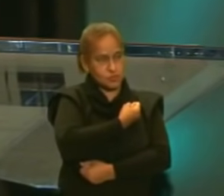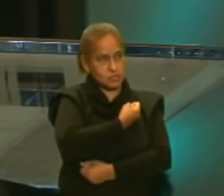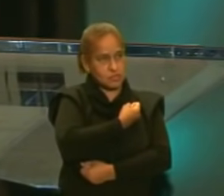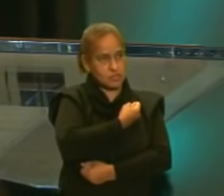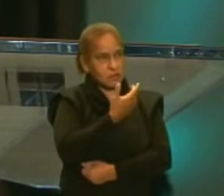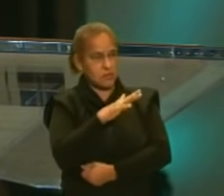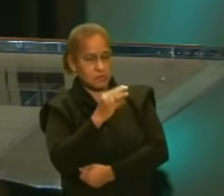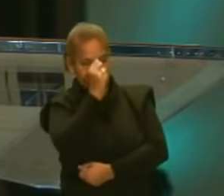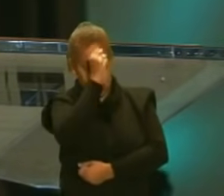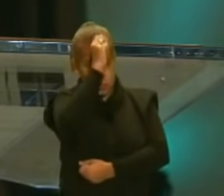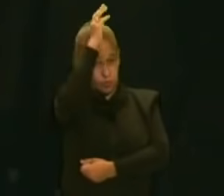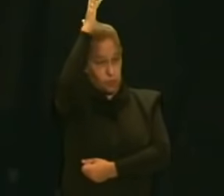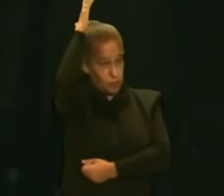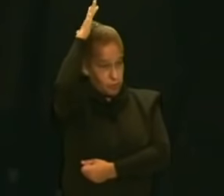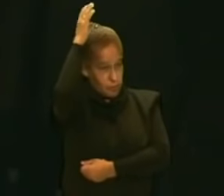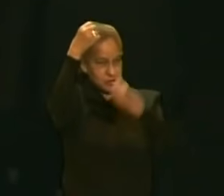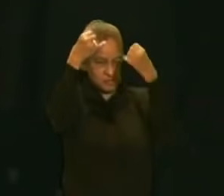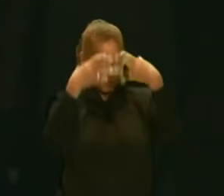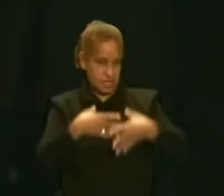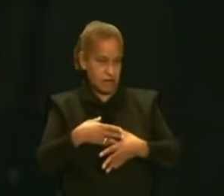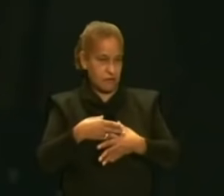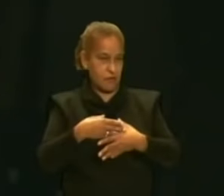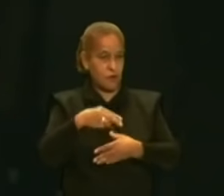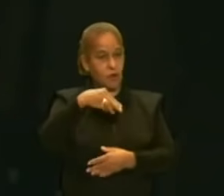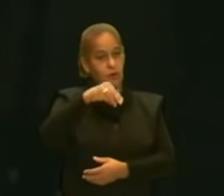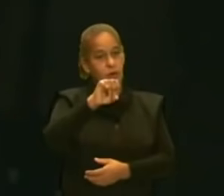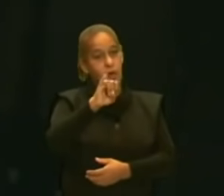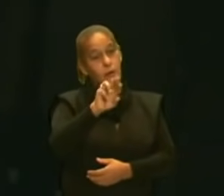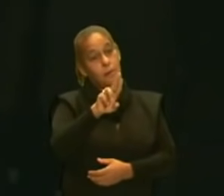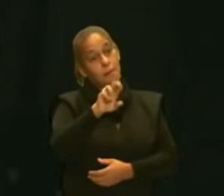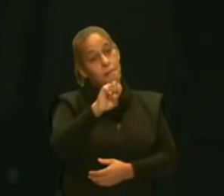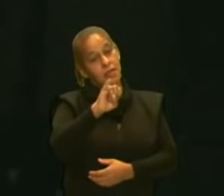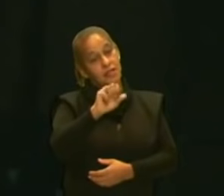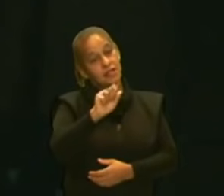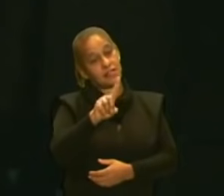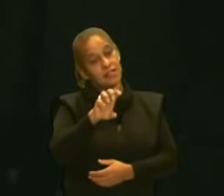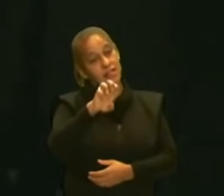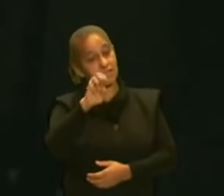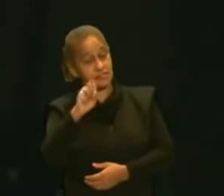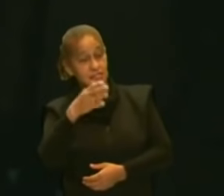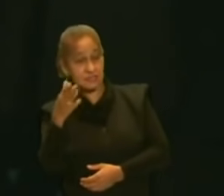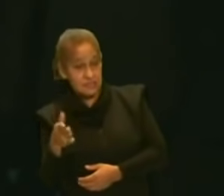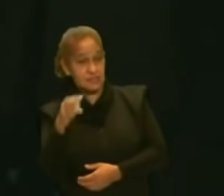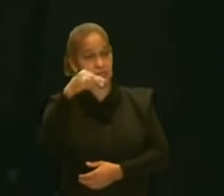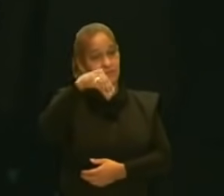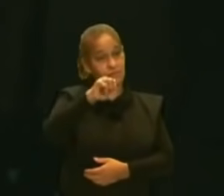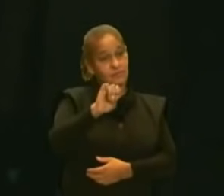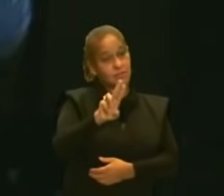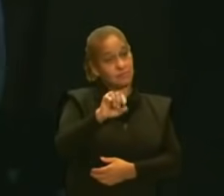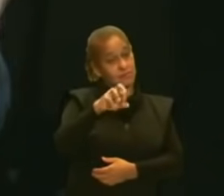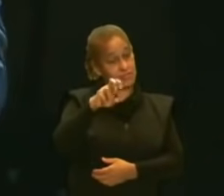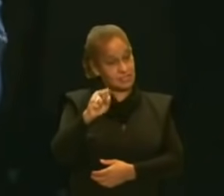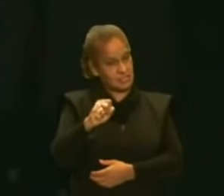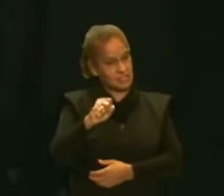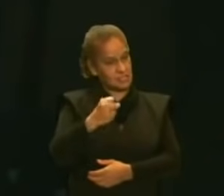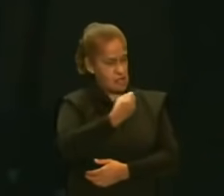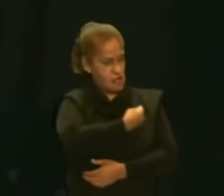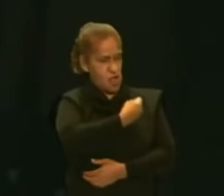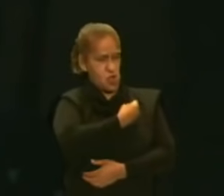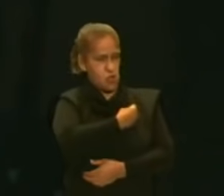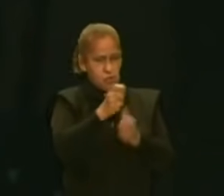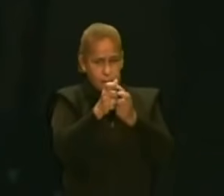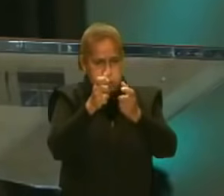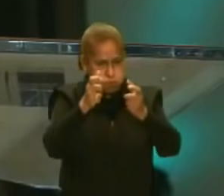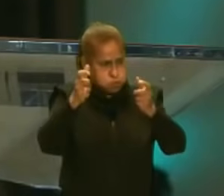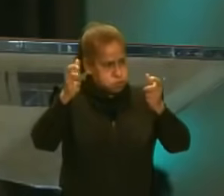quando falavam de miríades, era um número incontável, essa era a ideia. Chegou no limite da minha matemática,